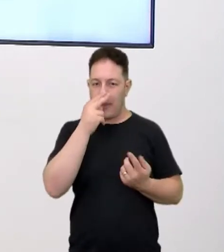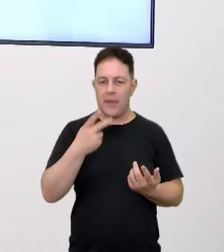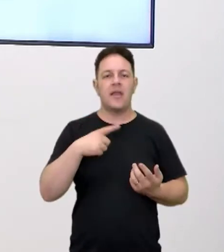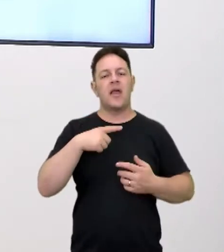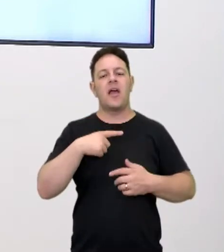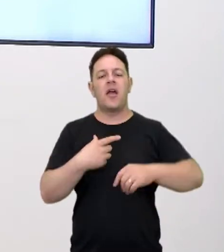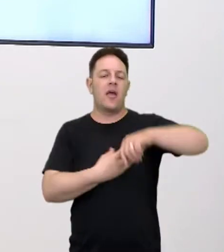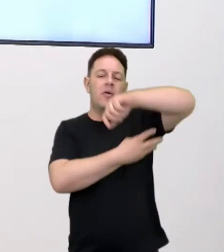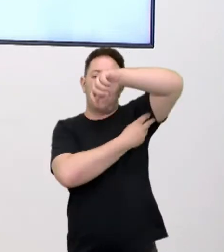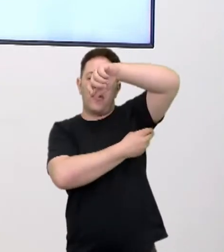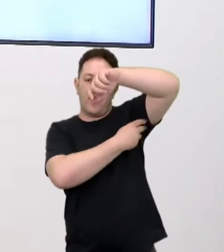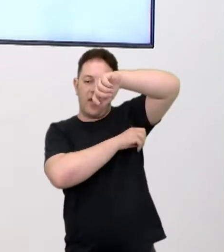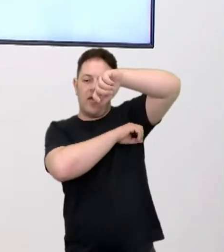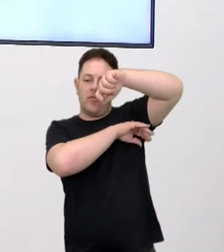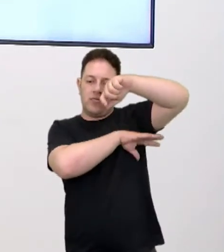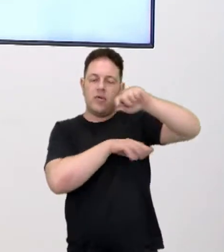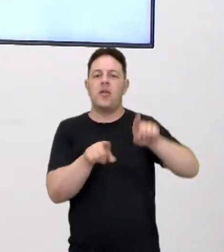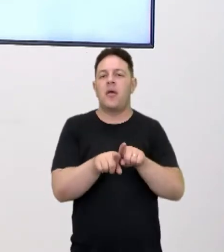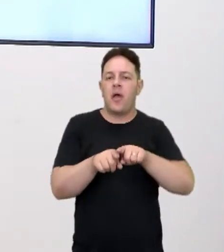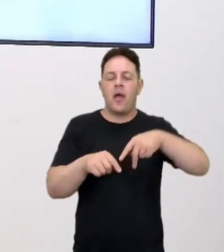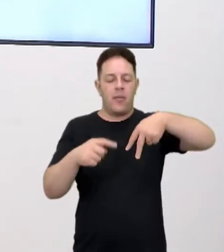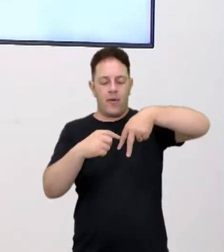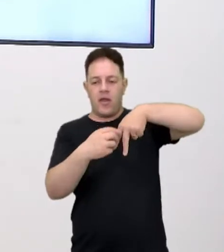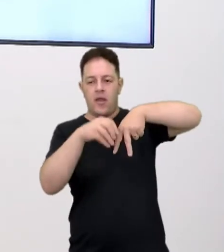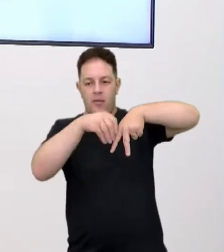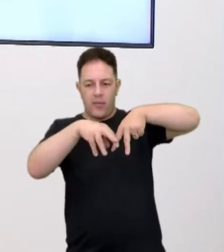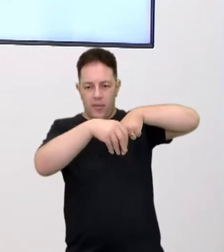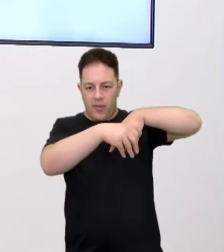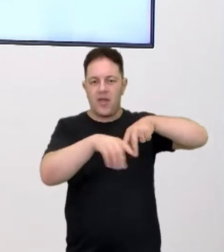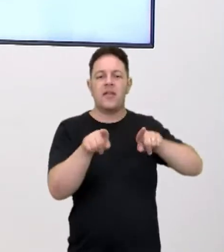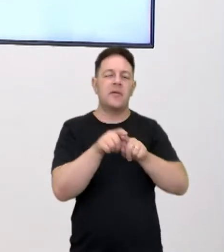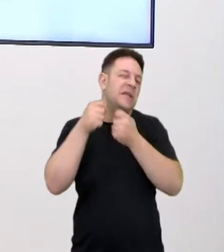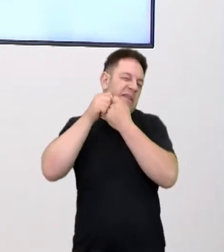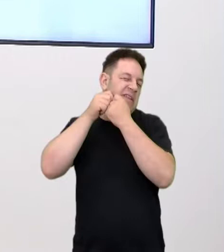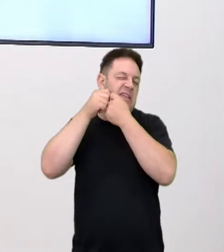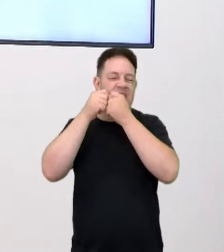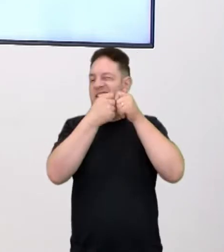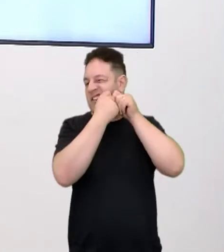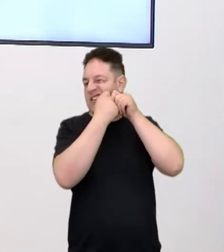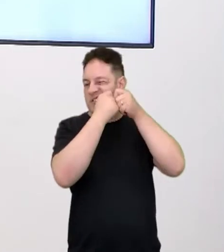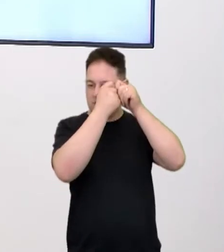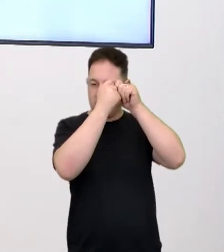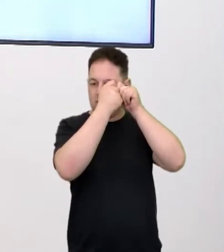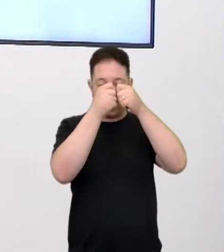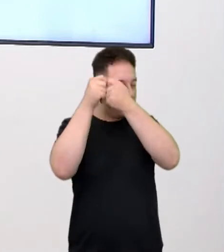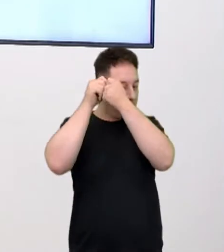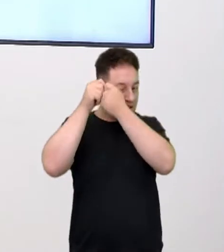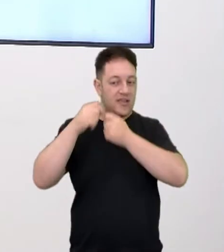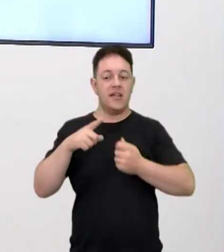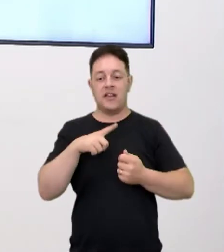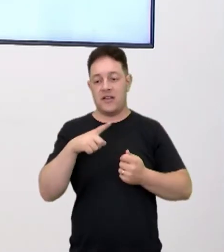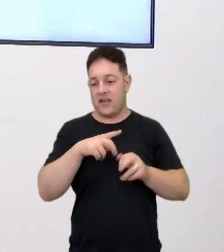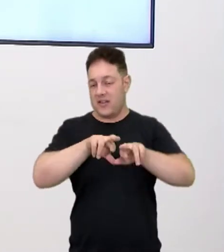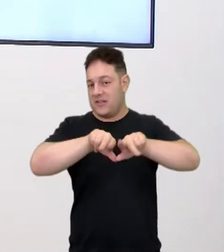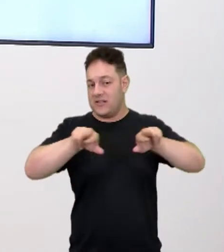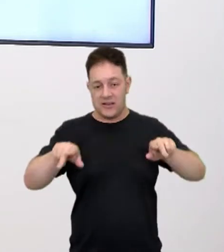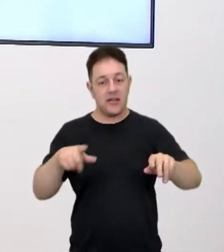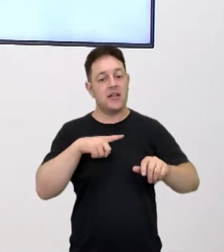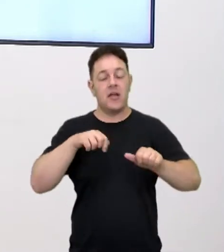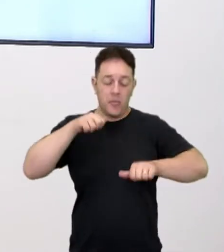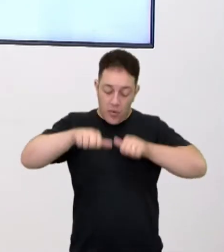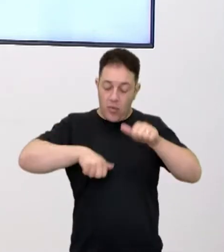pelos do sovaco, os pelos da perna, começa a crescer espinha pela cara inteira. Então, a gente tem essas